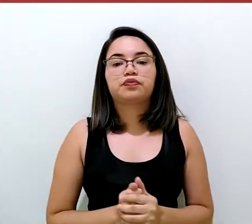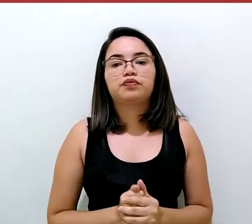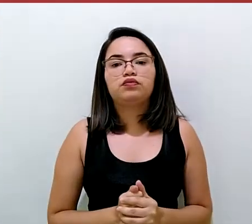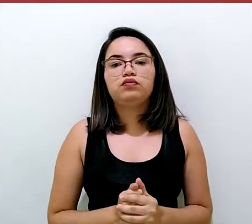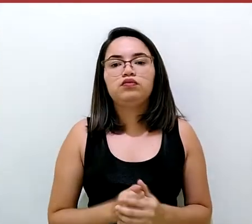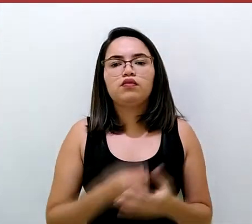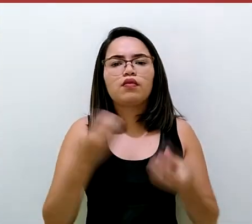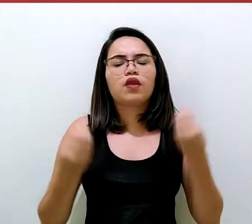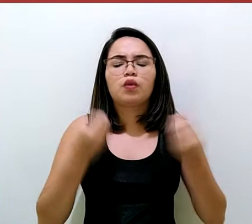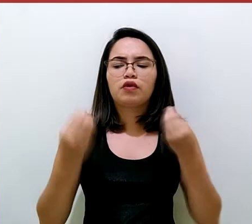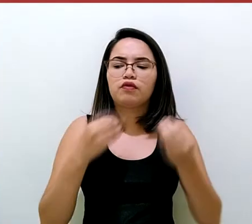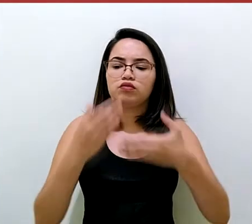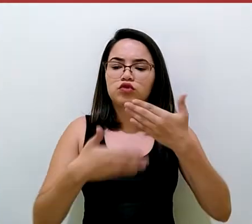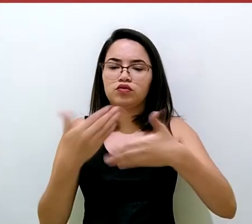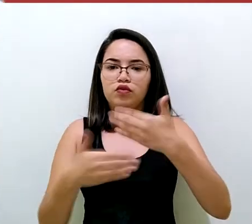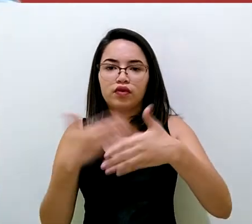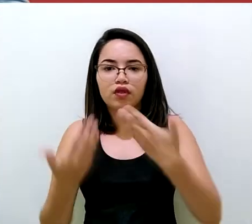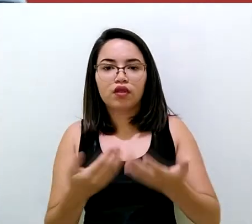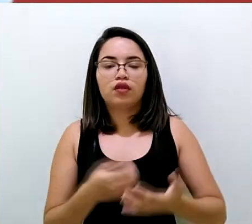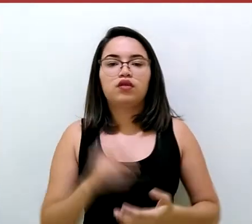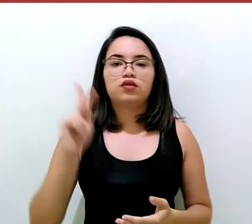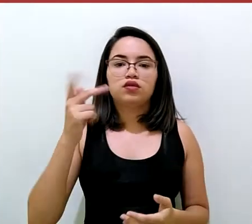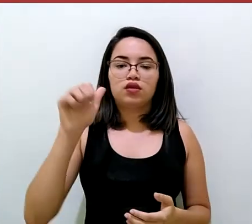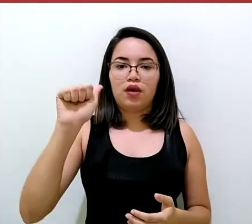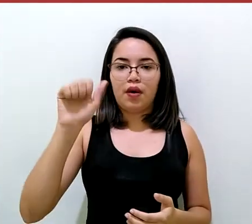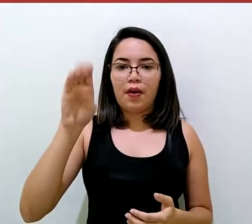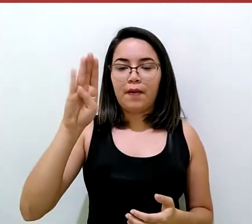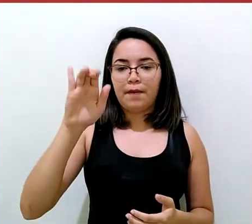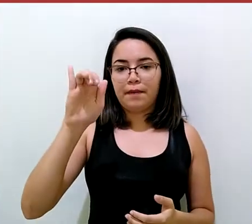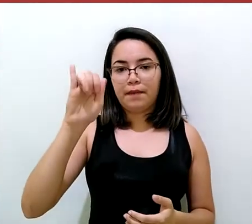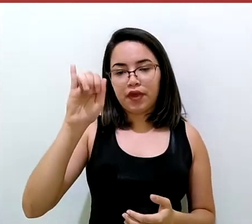universidade, como eles vão desenvolver suas habilidades,